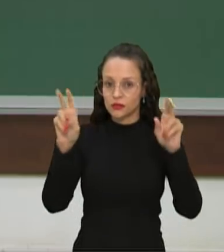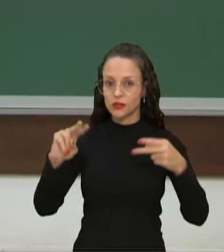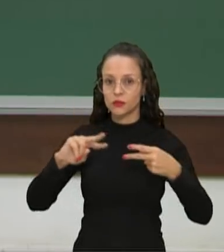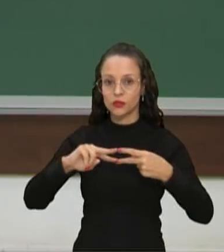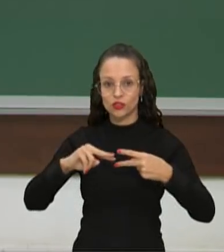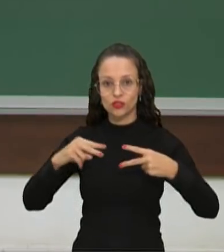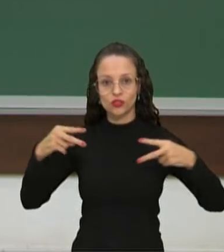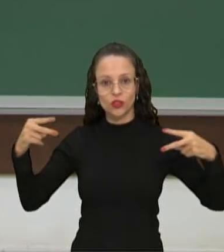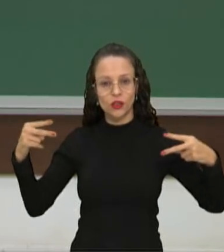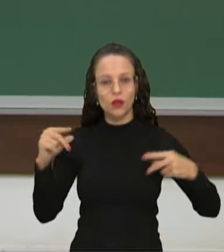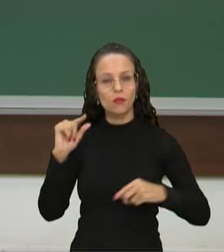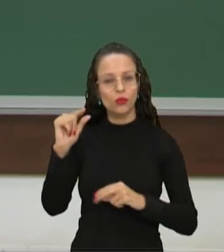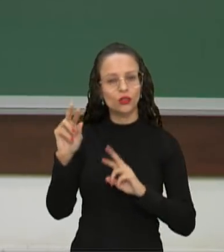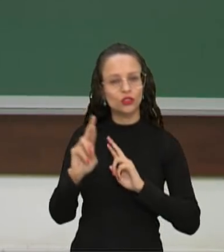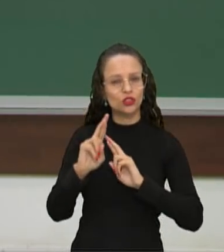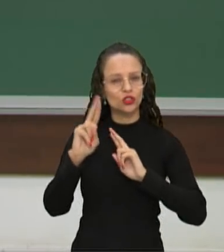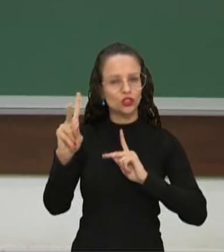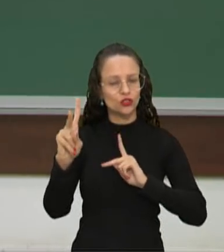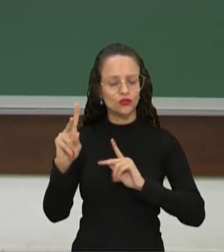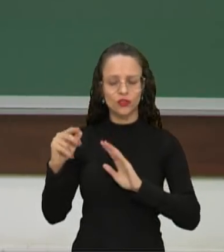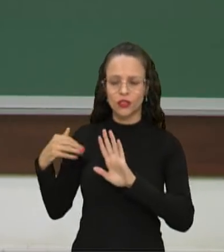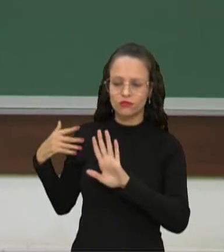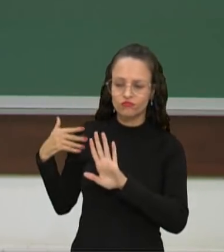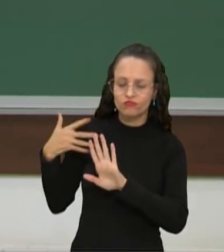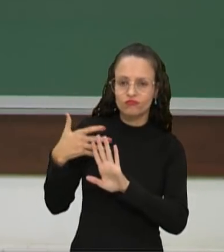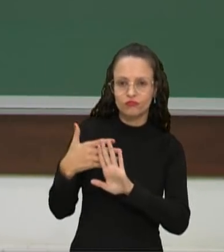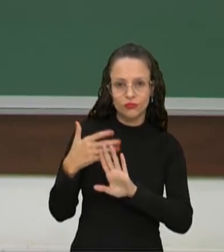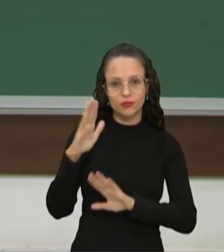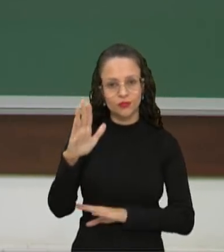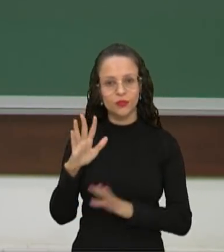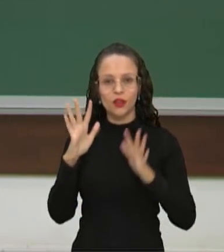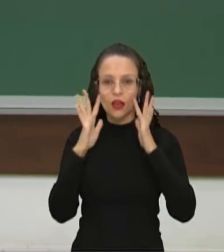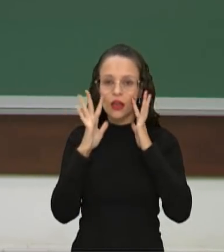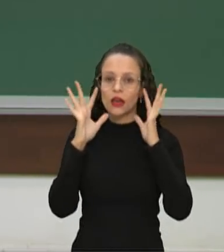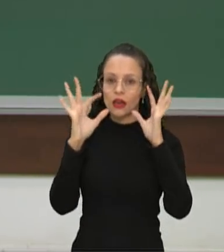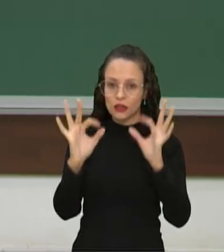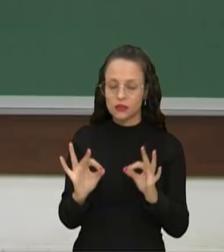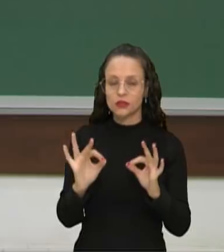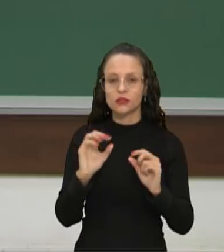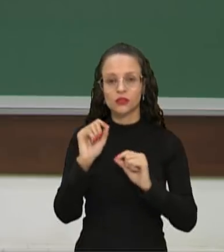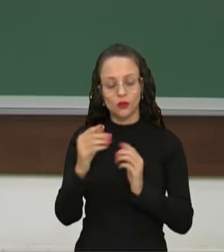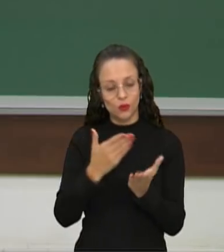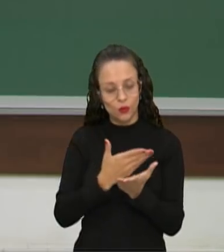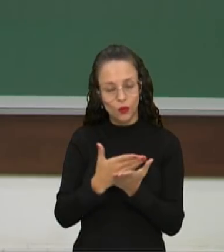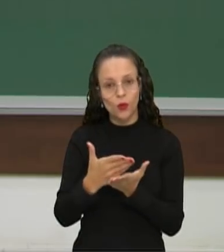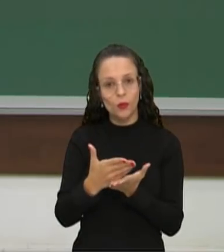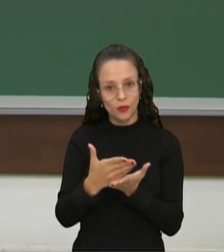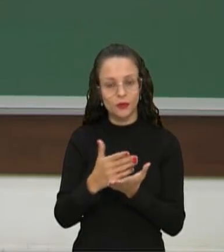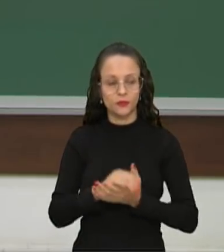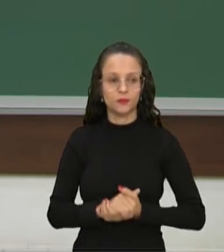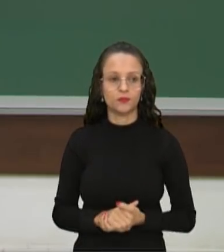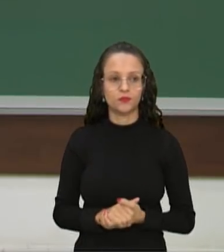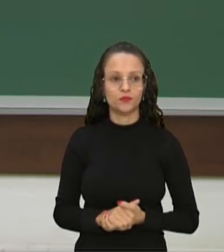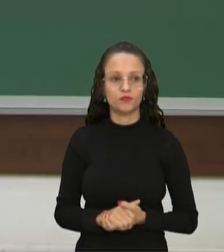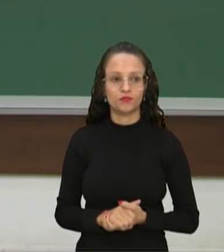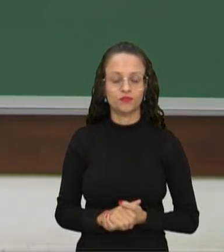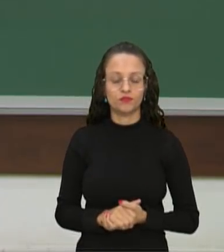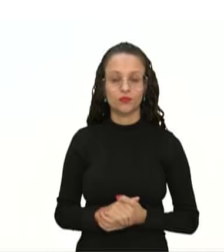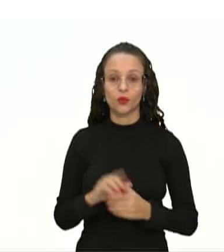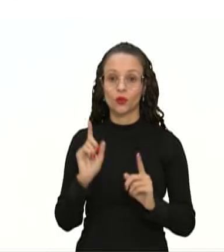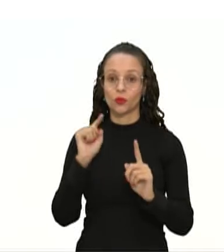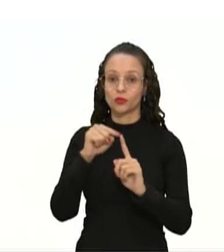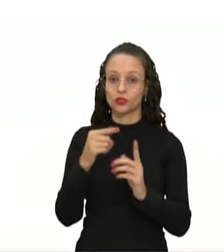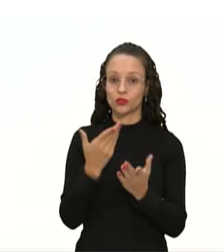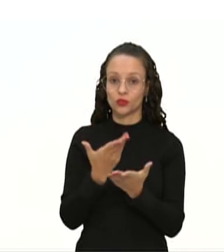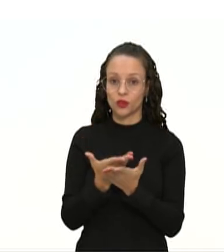pouco diferente do que a gente já estava falando até agora, tá? Então, prestem atenção nesse início, nessa introdução aqui. Então, primeiro,